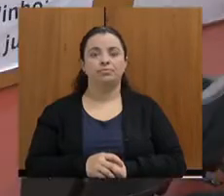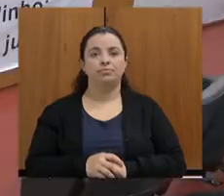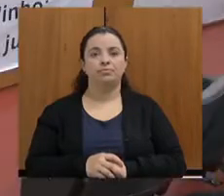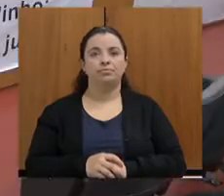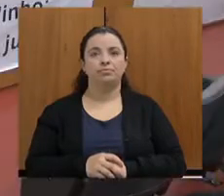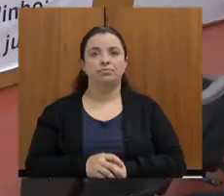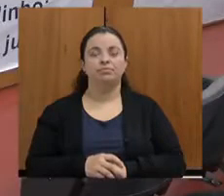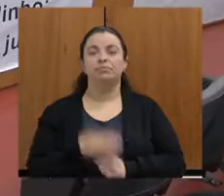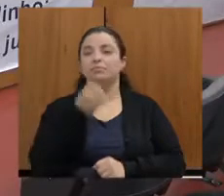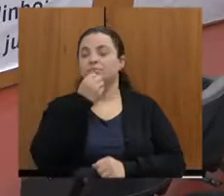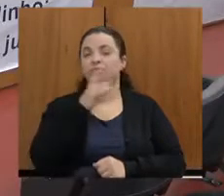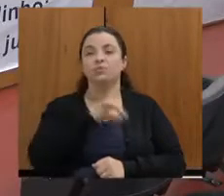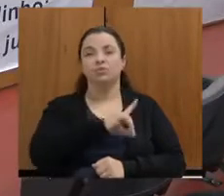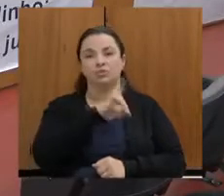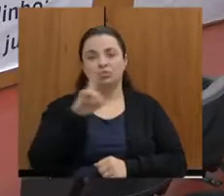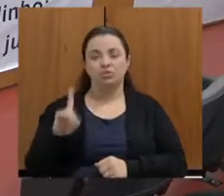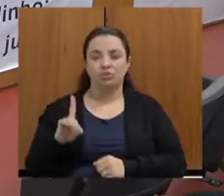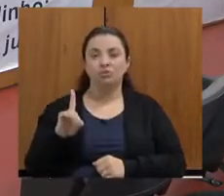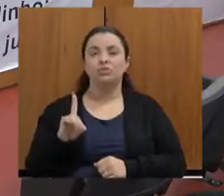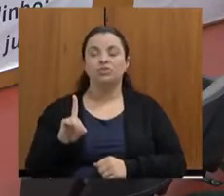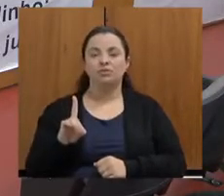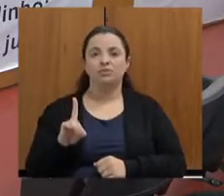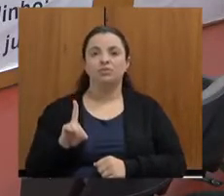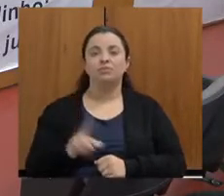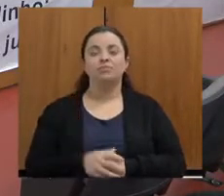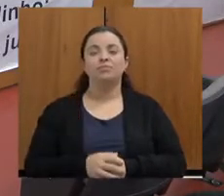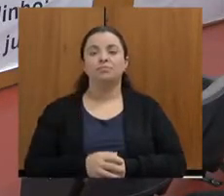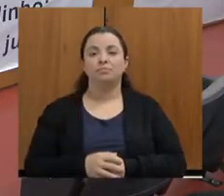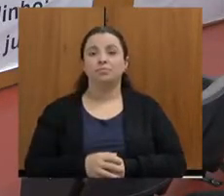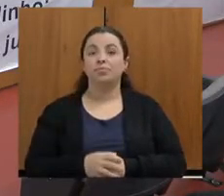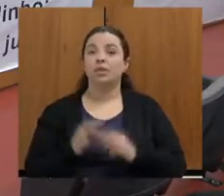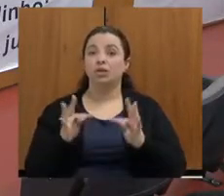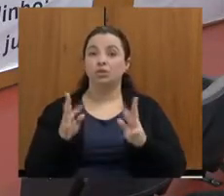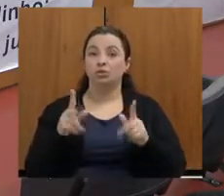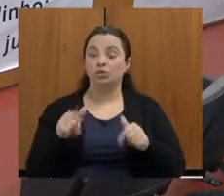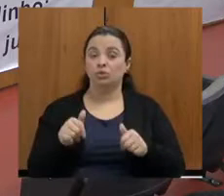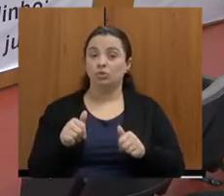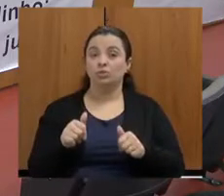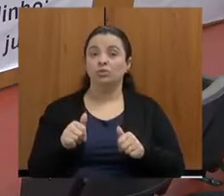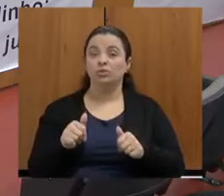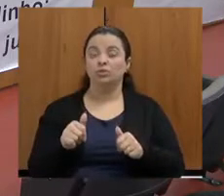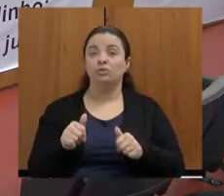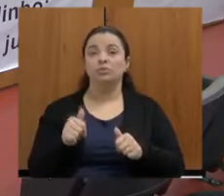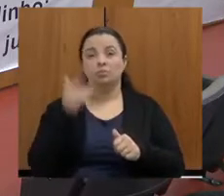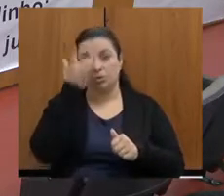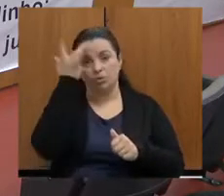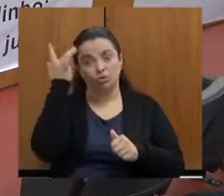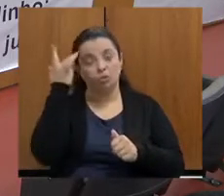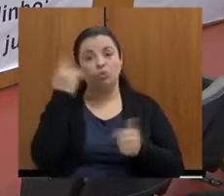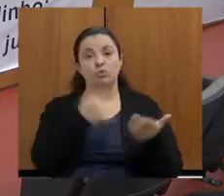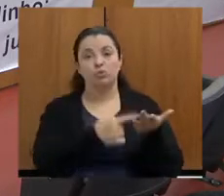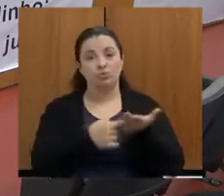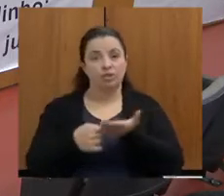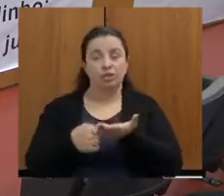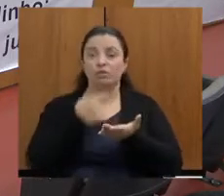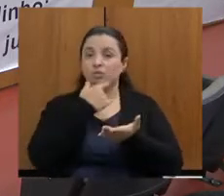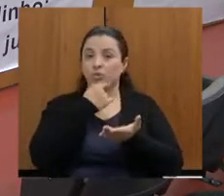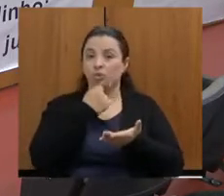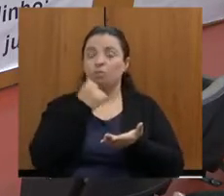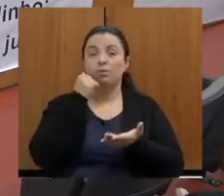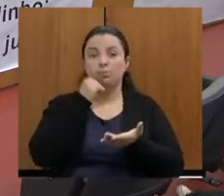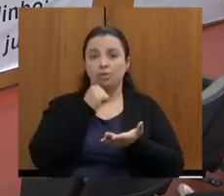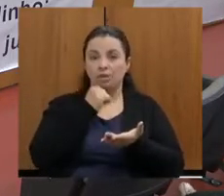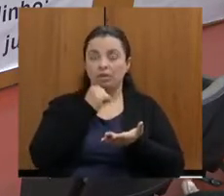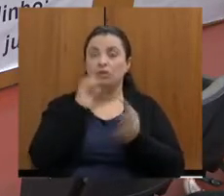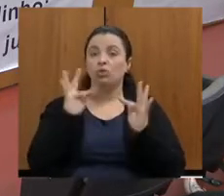é só bom dia bom dia a todas as nossas convidadas e convidados a todos